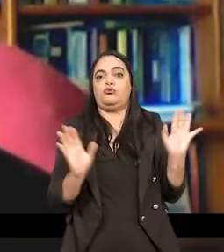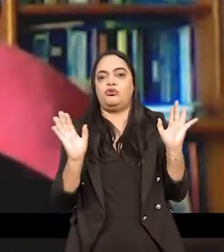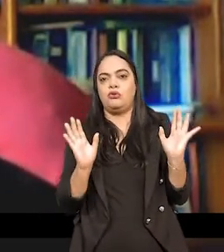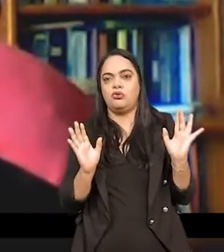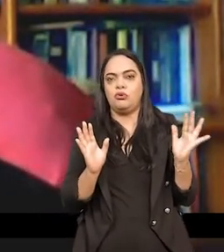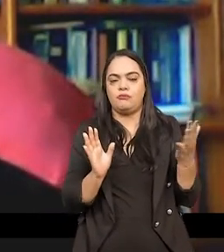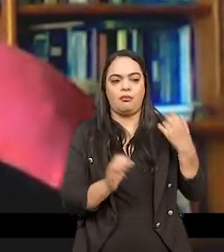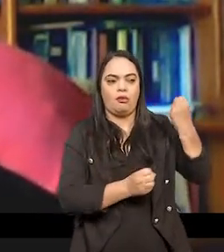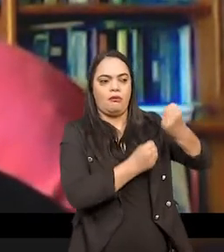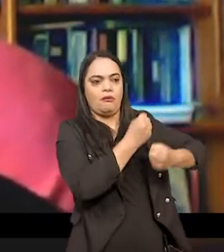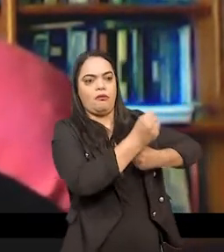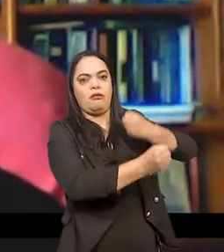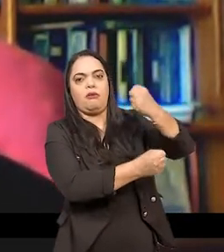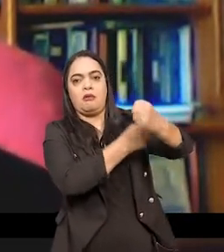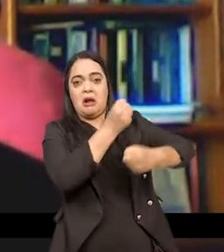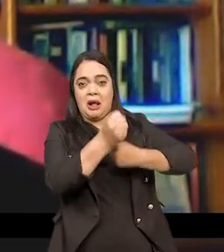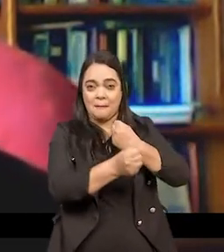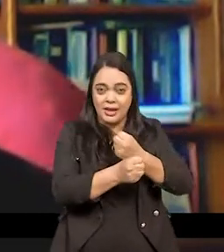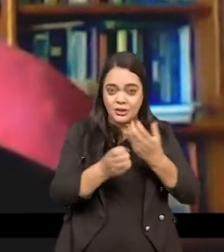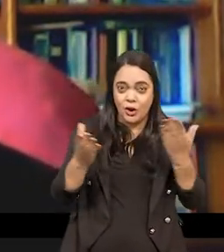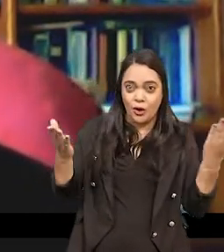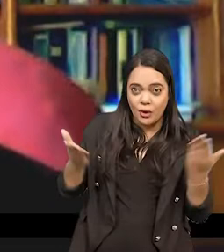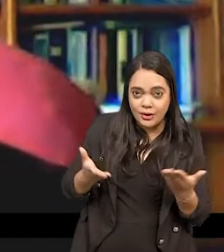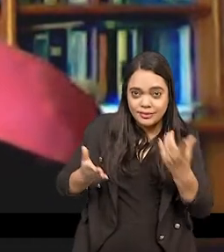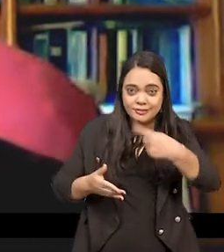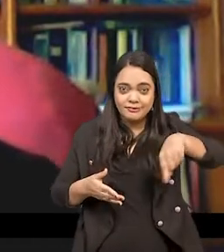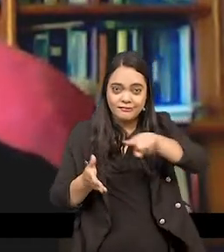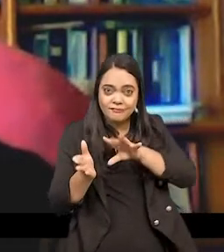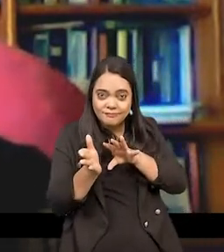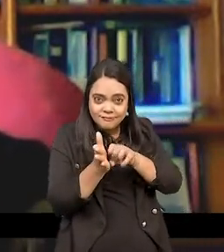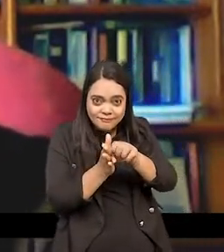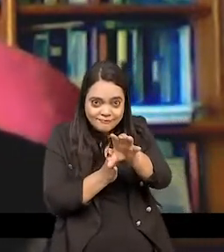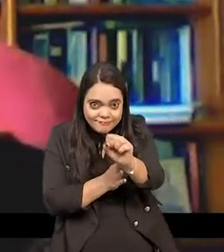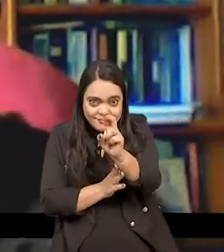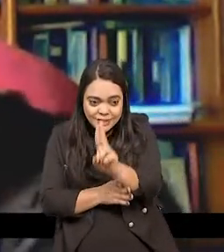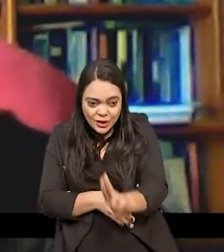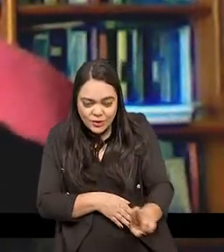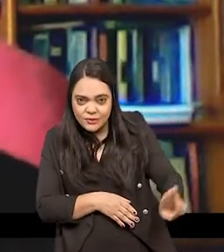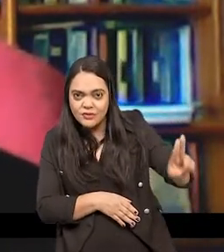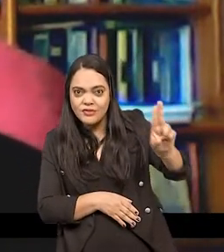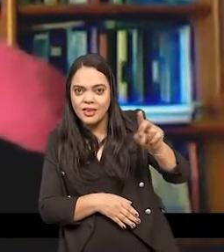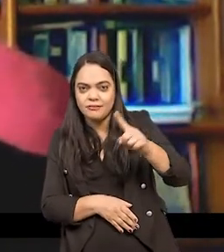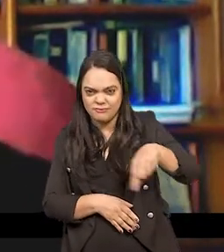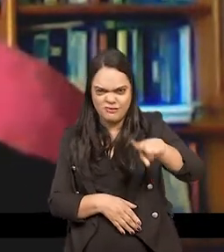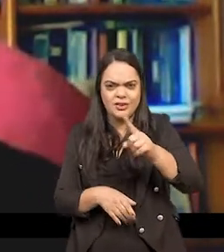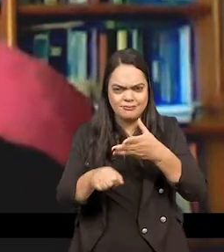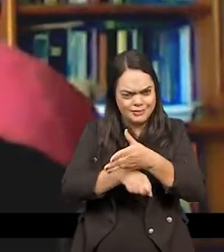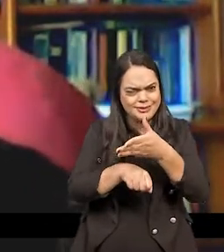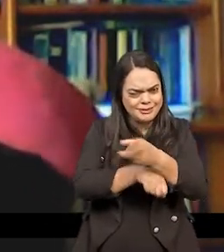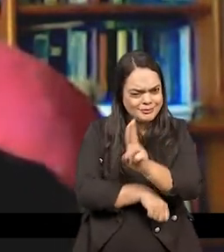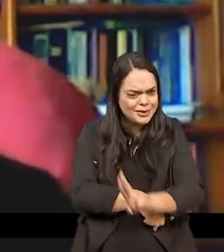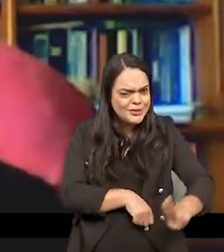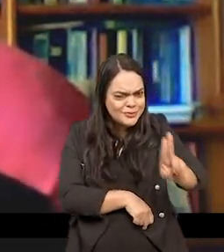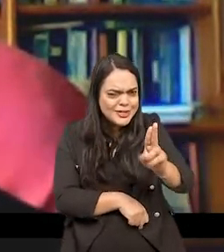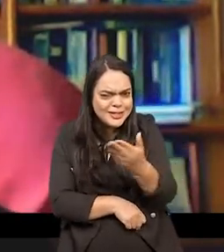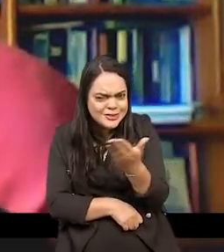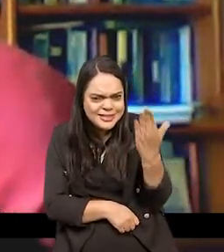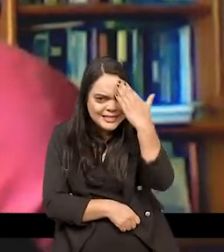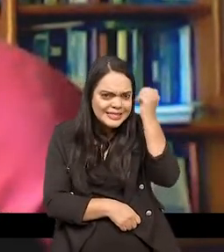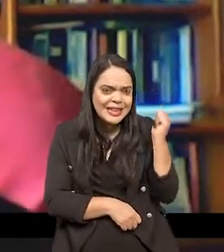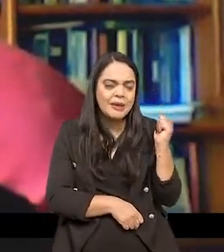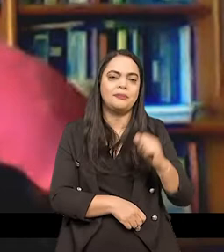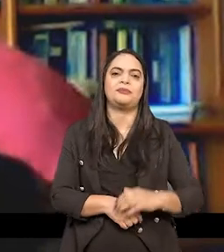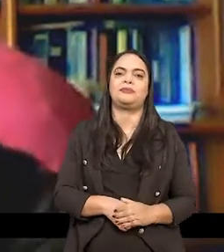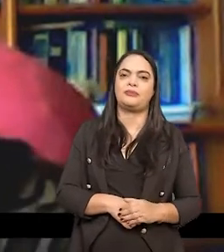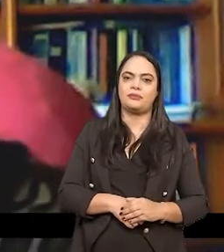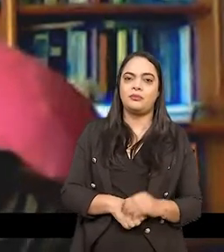anos depois disso, mas se vocês fizerem uma pesquisa nas universidades, vocês estão lá, vocês sabem, que os cursos de cuidado,